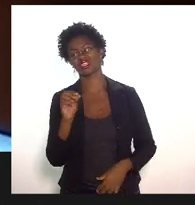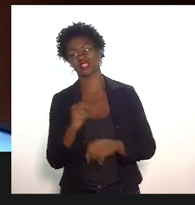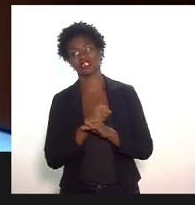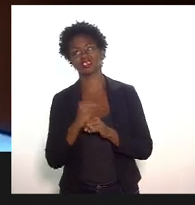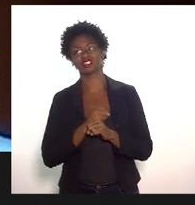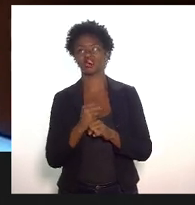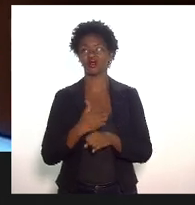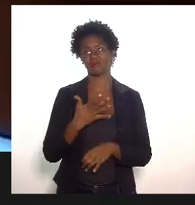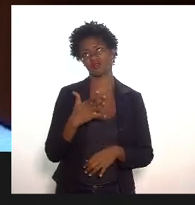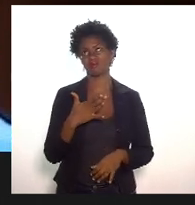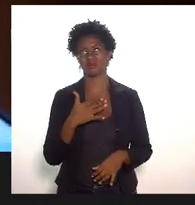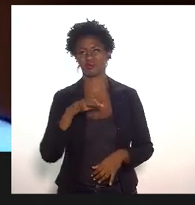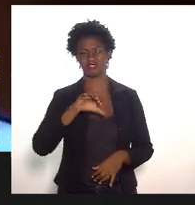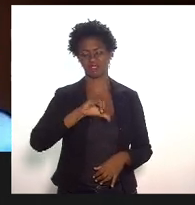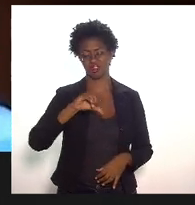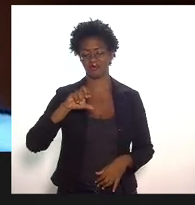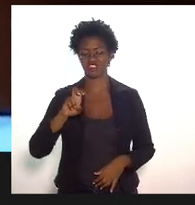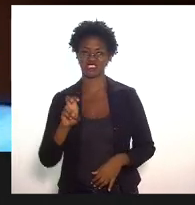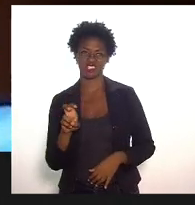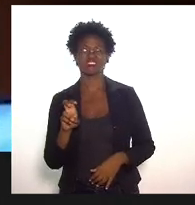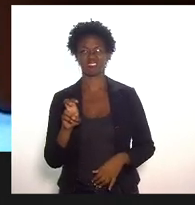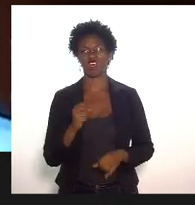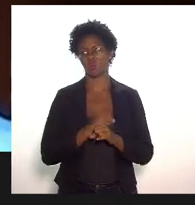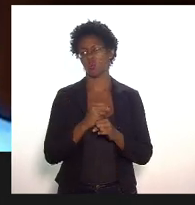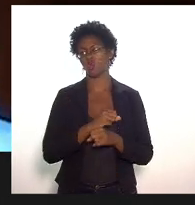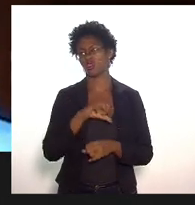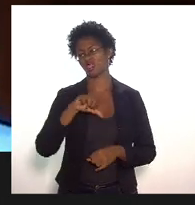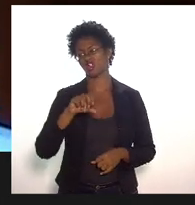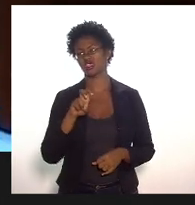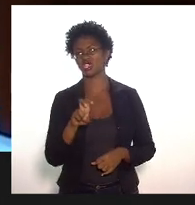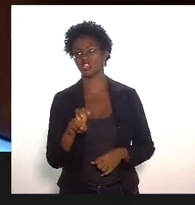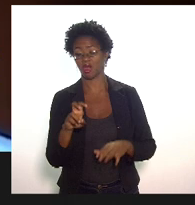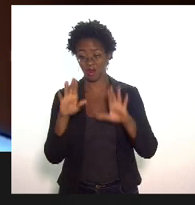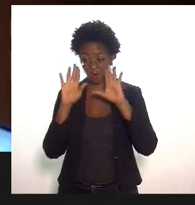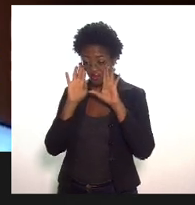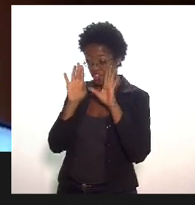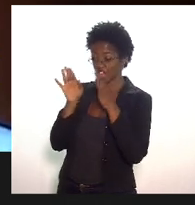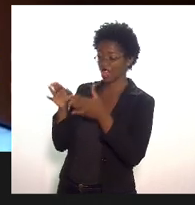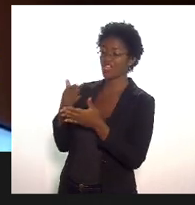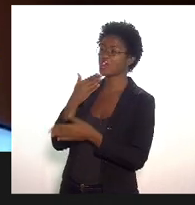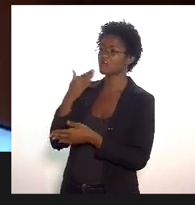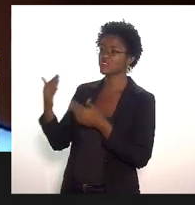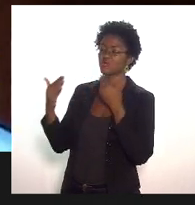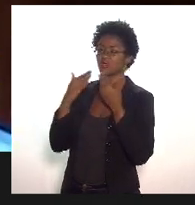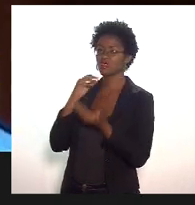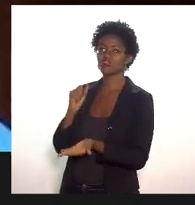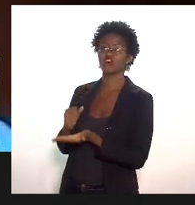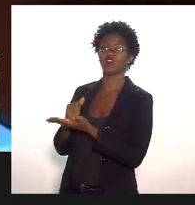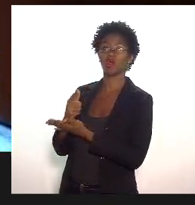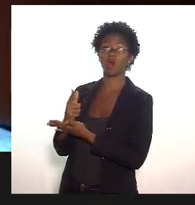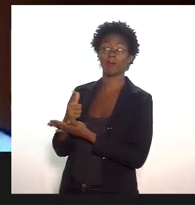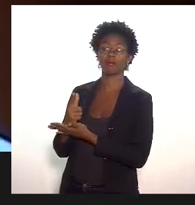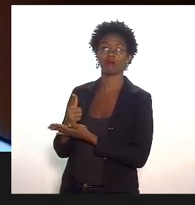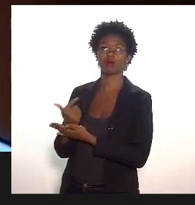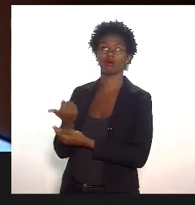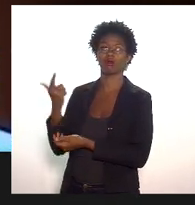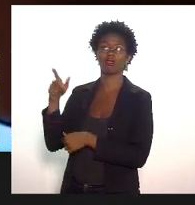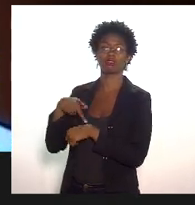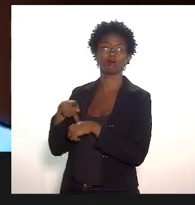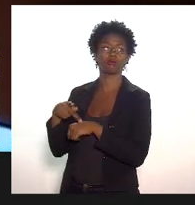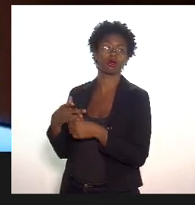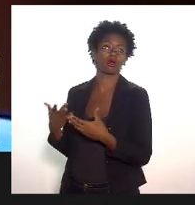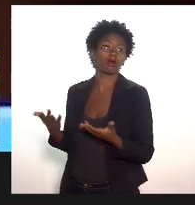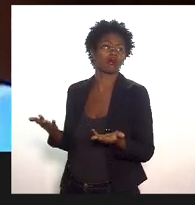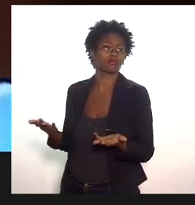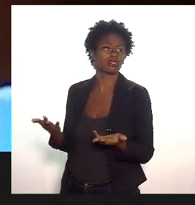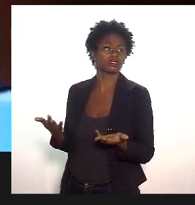partir de 1995, canalizou o essencial das suas encomendas à indústria naval estrangeira, sobretudo na